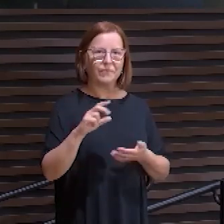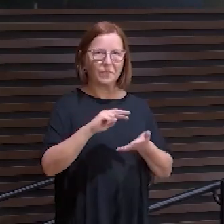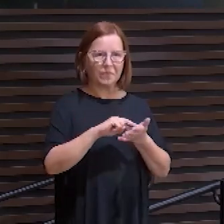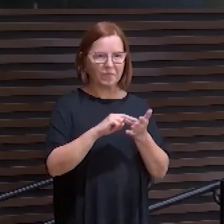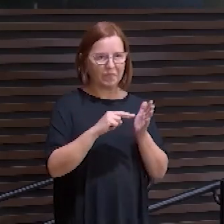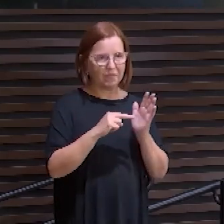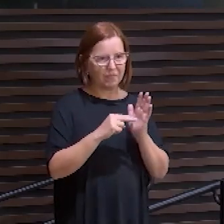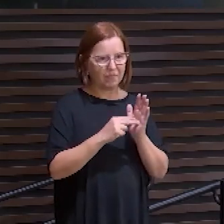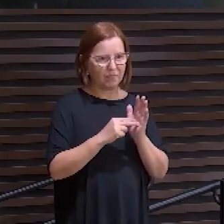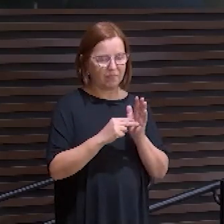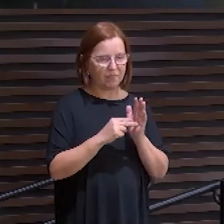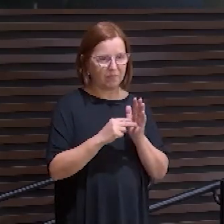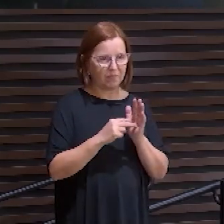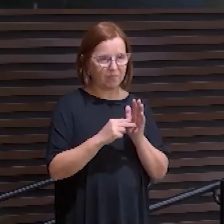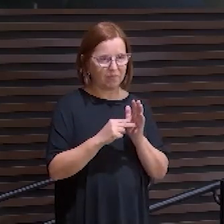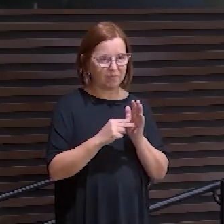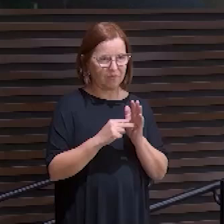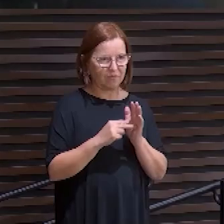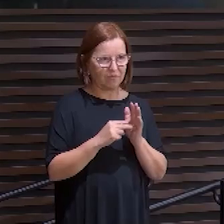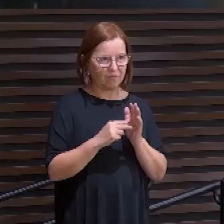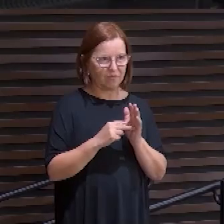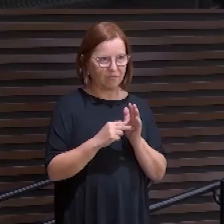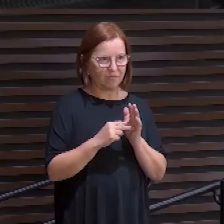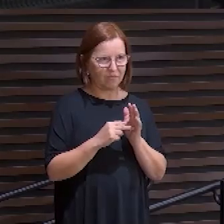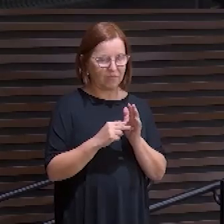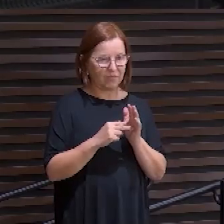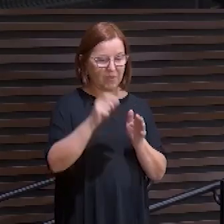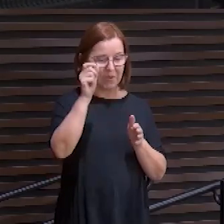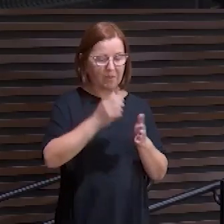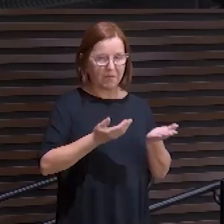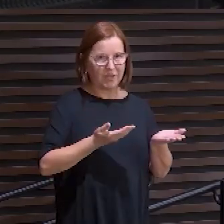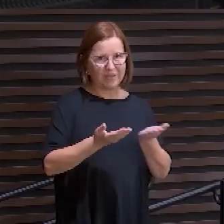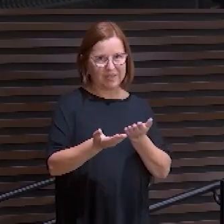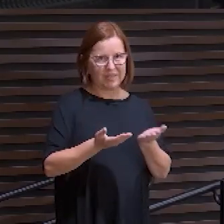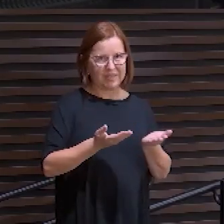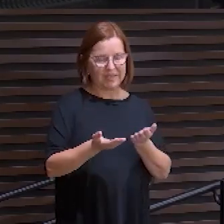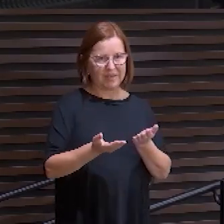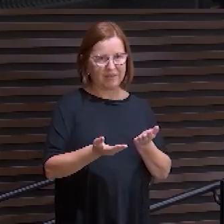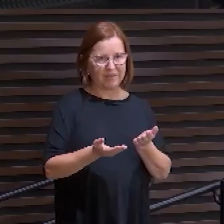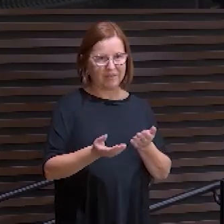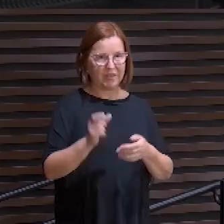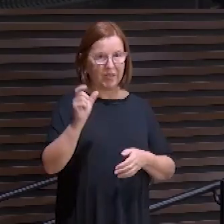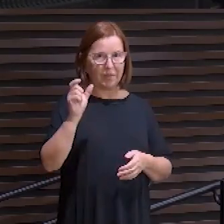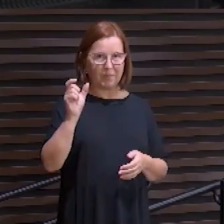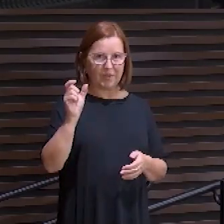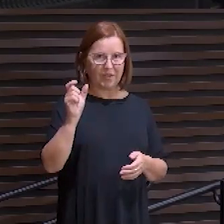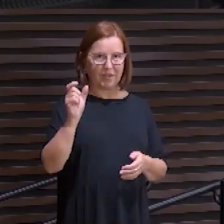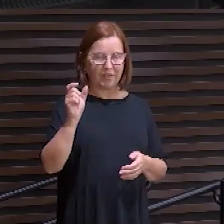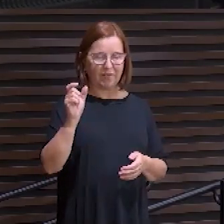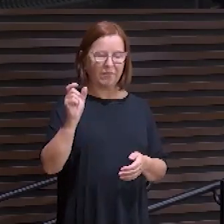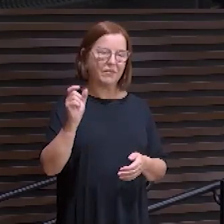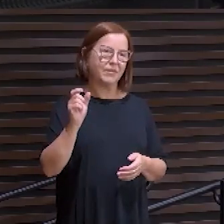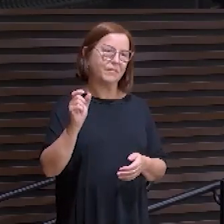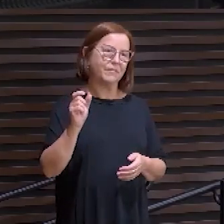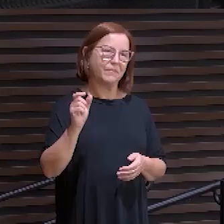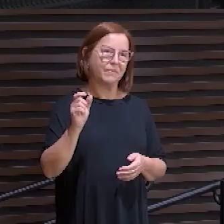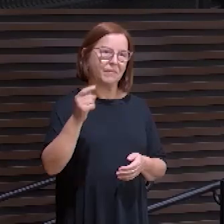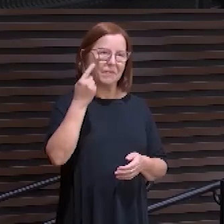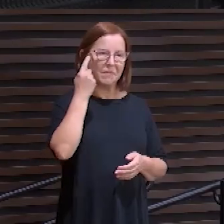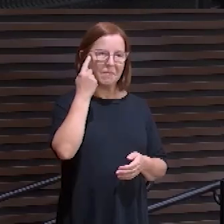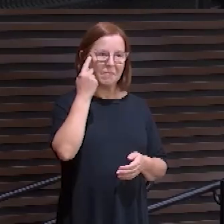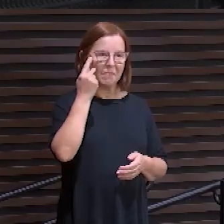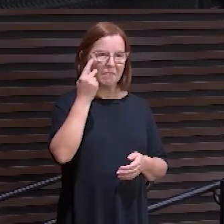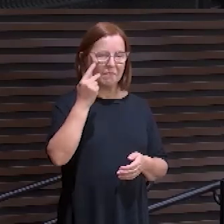significando o criado ou aquele que serve. A palavra servia para designar um conjunto